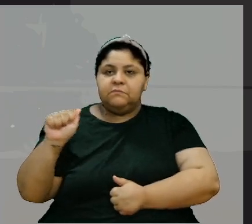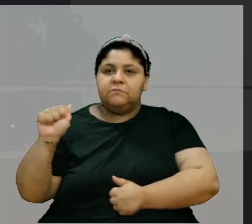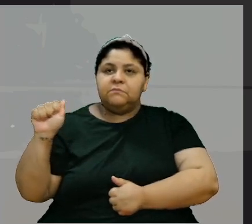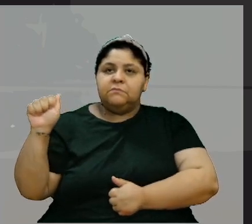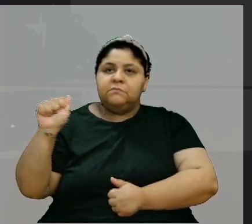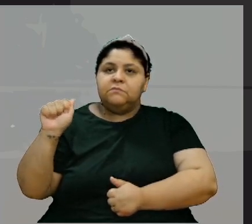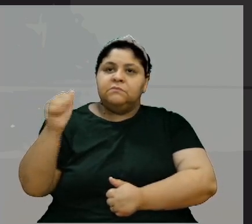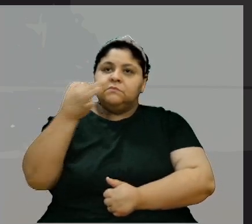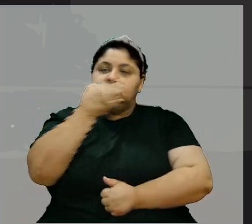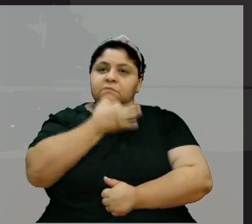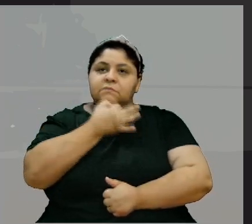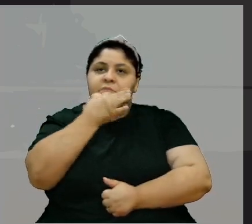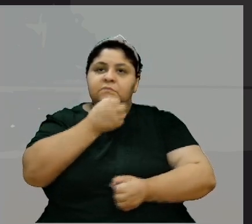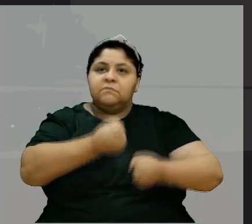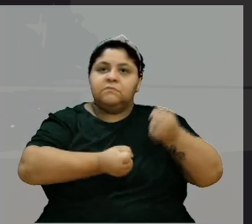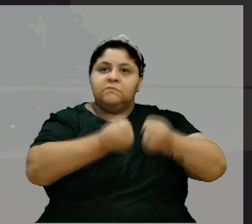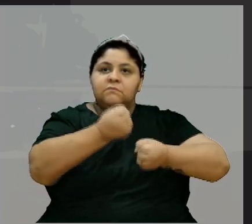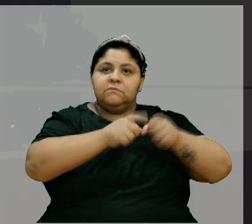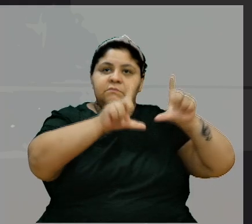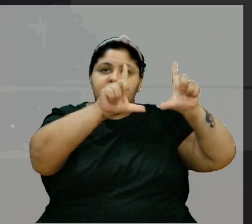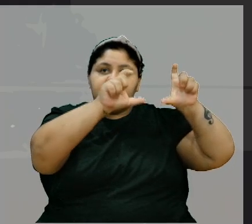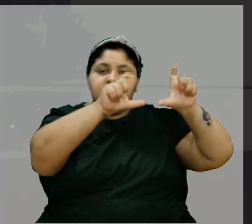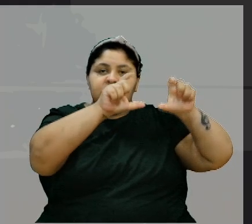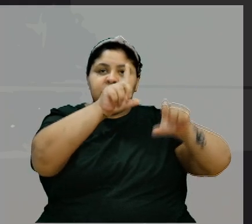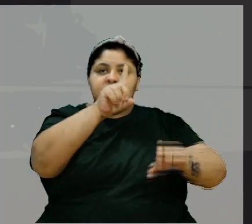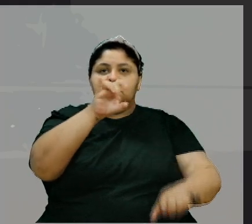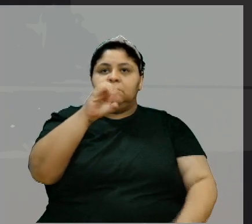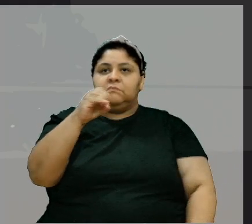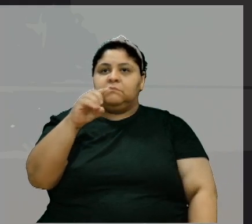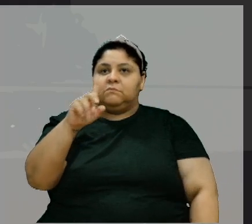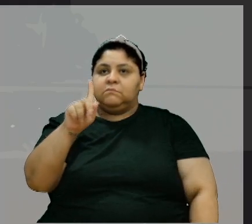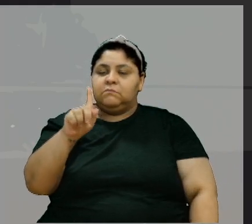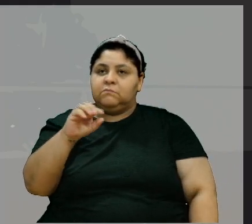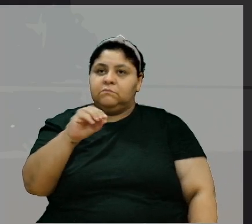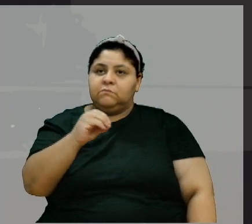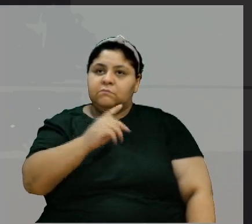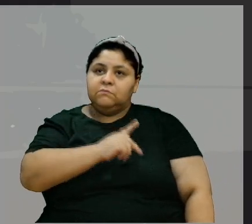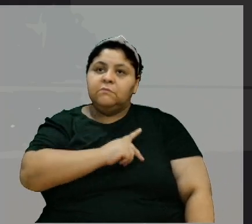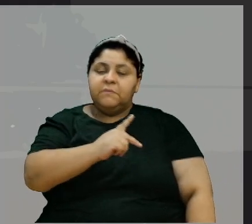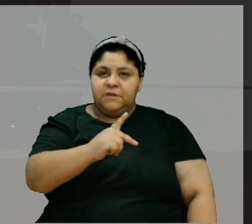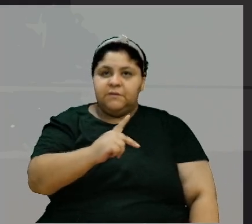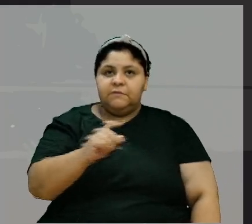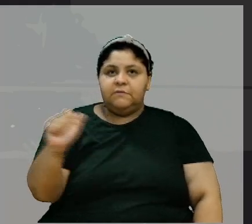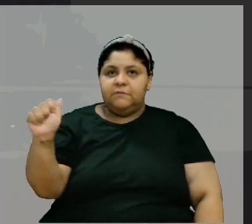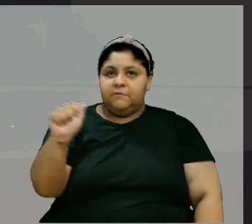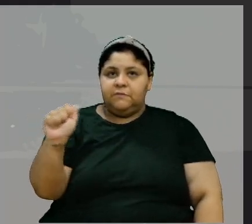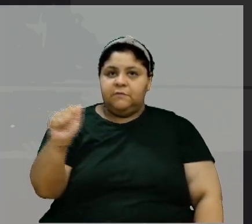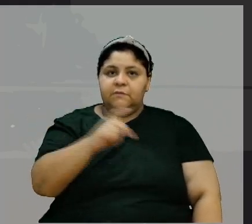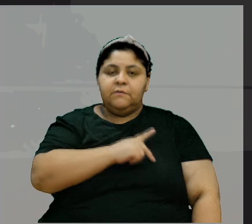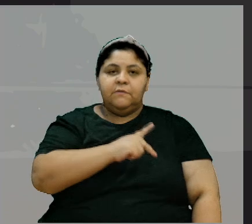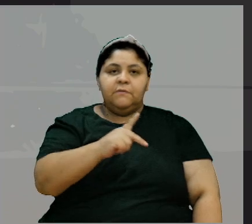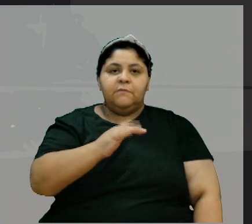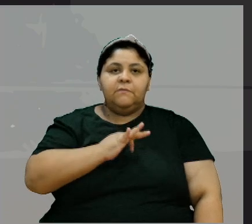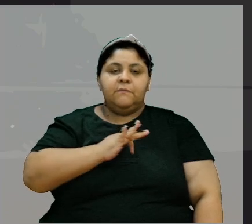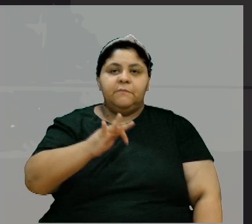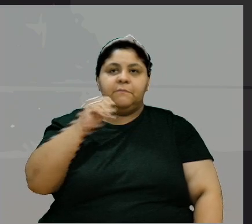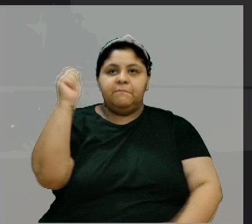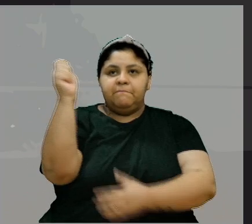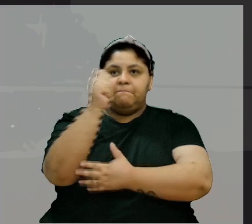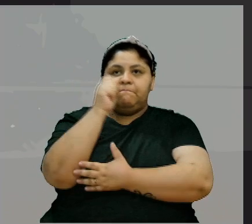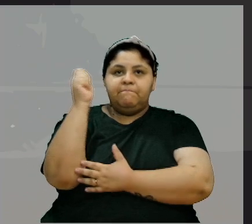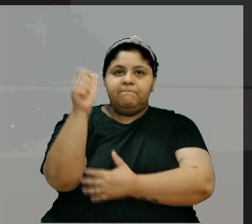Associação Caxiense Esporte Automotor. Na foto aí está o Diogo, presidente da Associação Caxiense Esporte Automotor, o presidente da Federação Gaúcha,